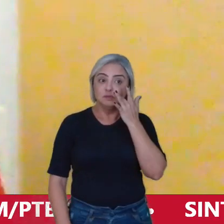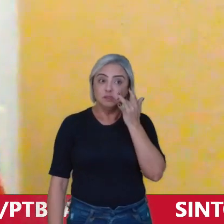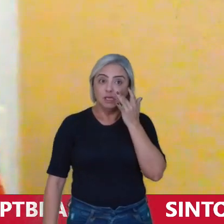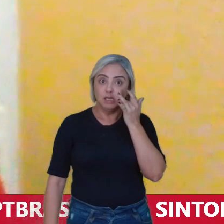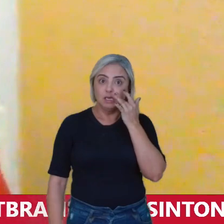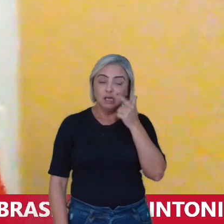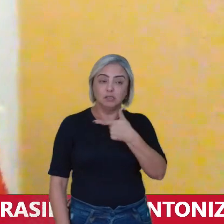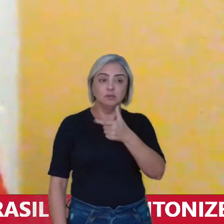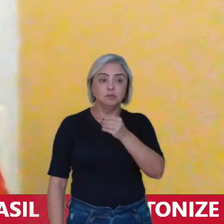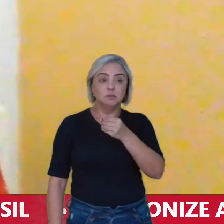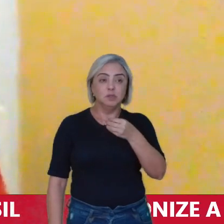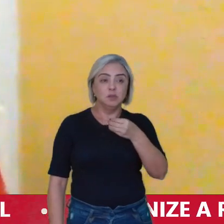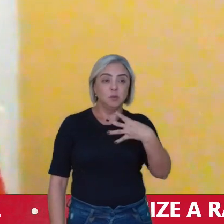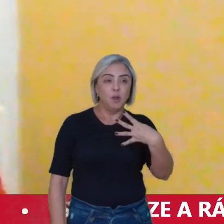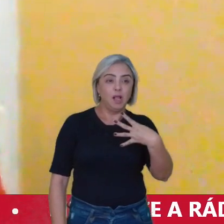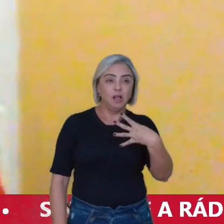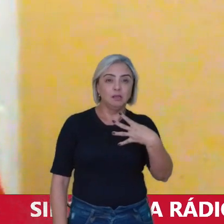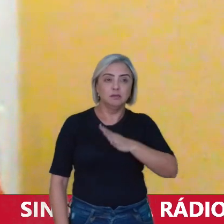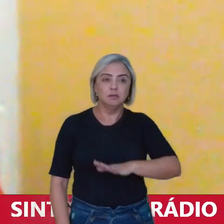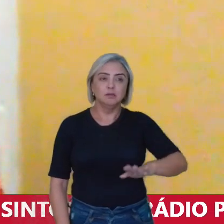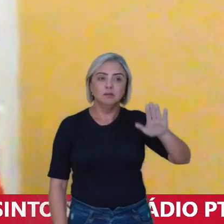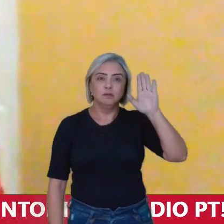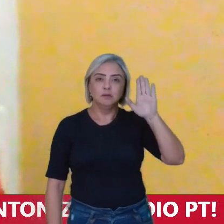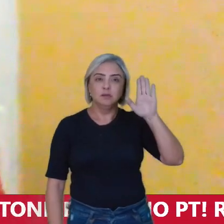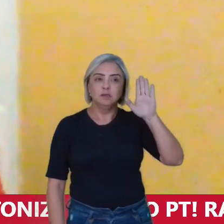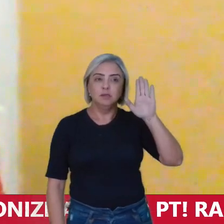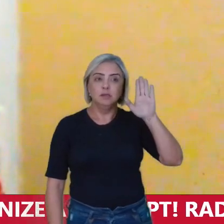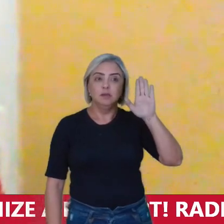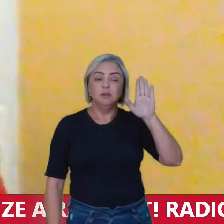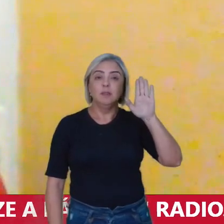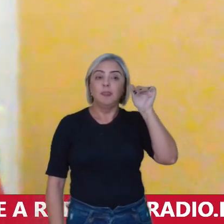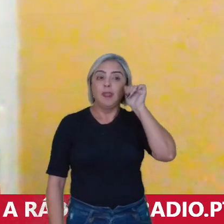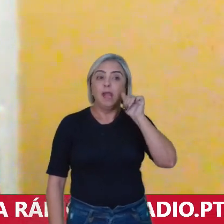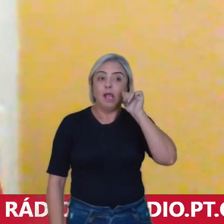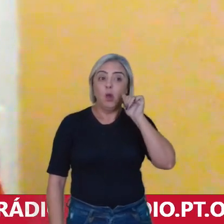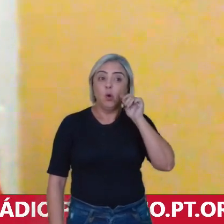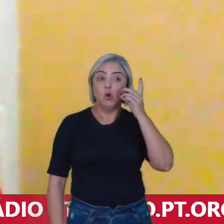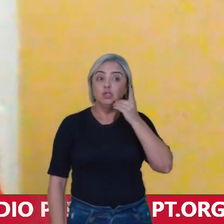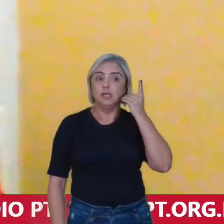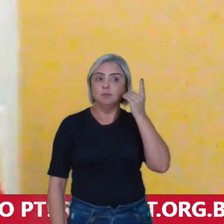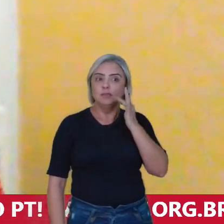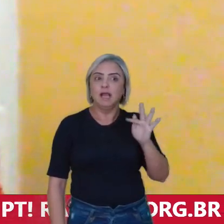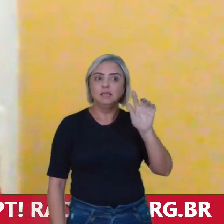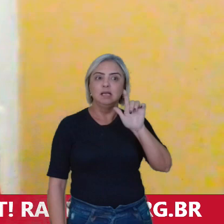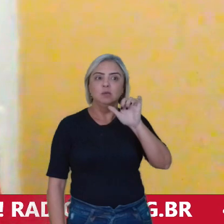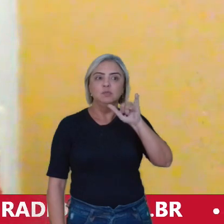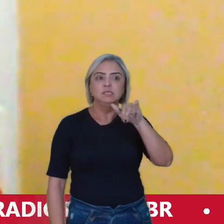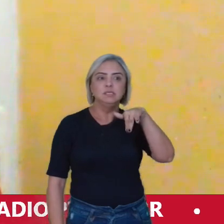Ceará, em 2004, fazendo a campanha da companheira Luiziane Lins, que hoje é deputada federal,